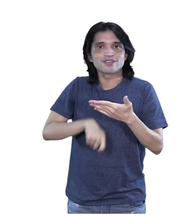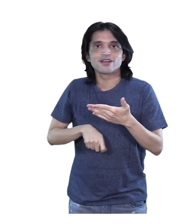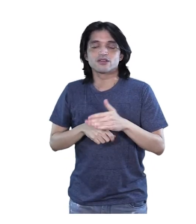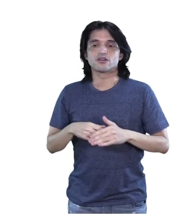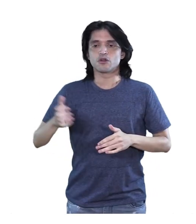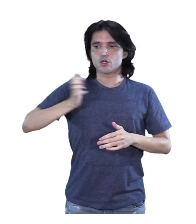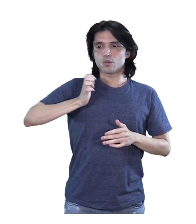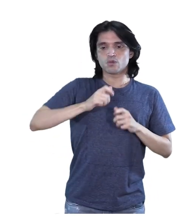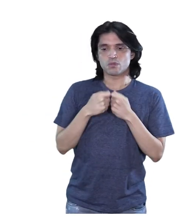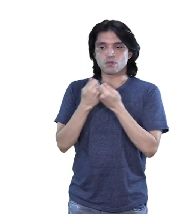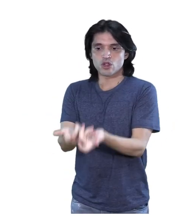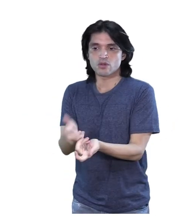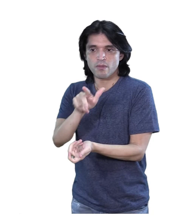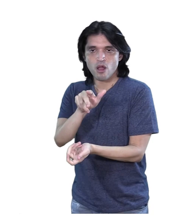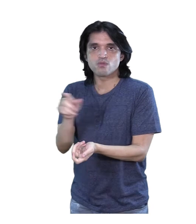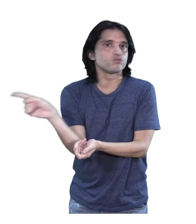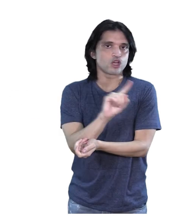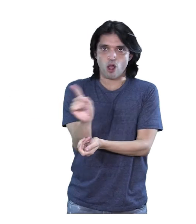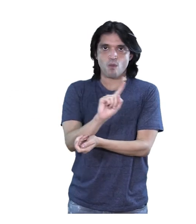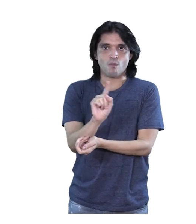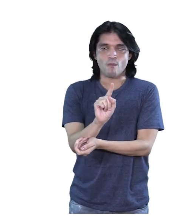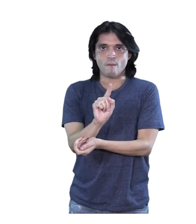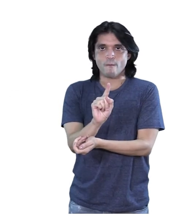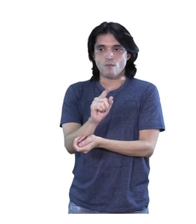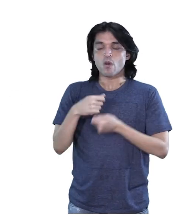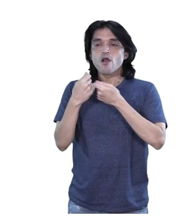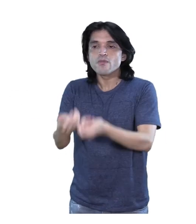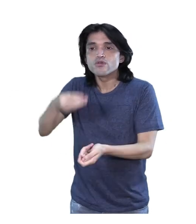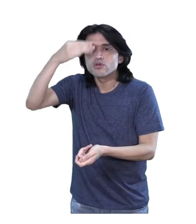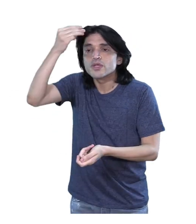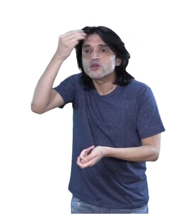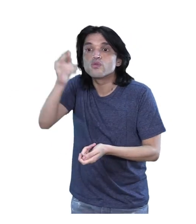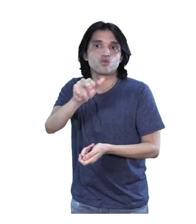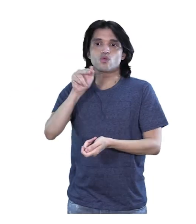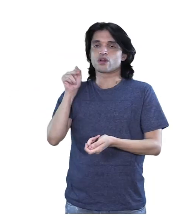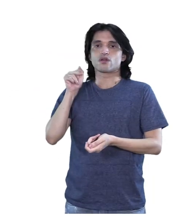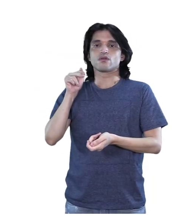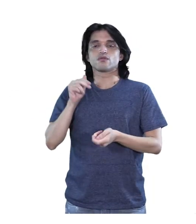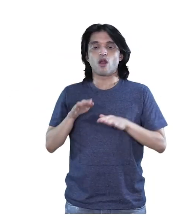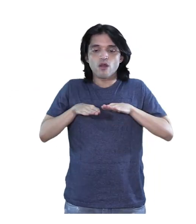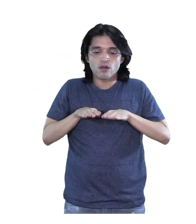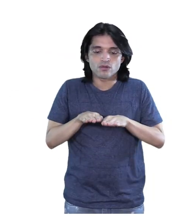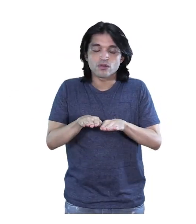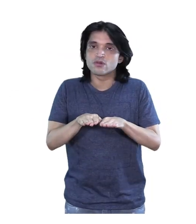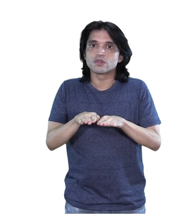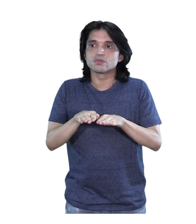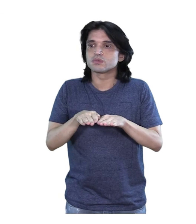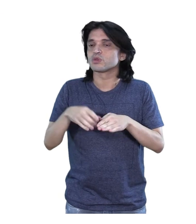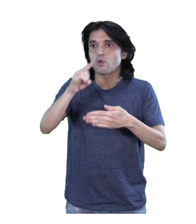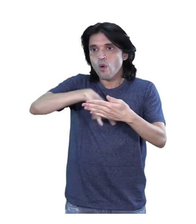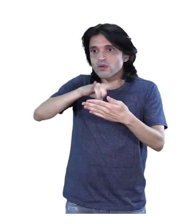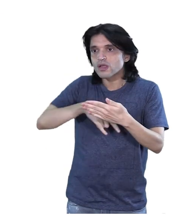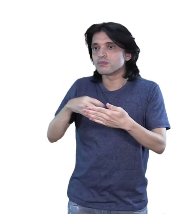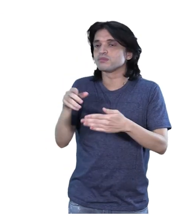sobrinho? Jamais. Será paga a conta do alfaiate? Nada aos pobres. Moral da